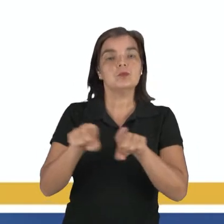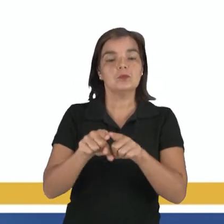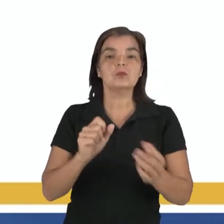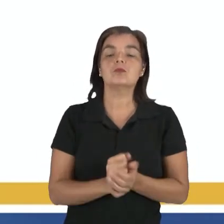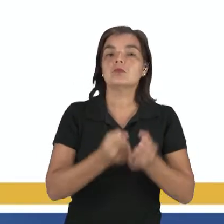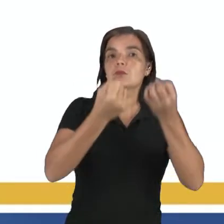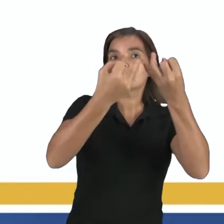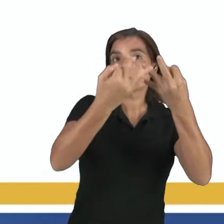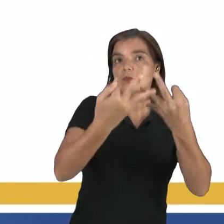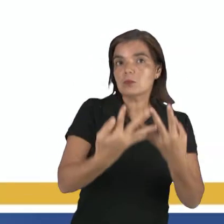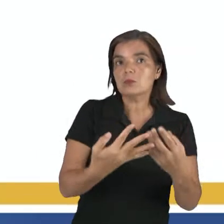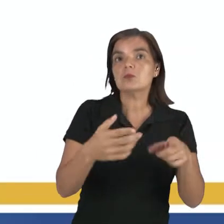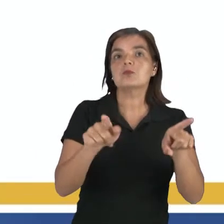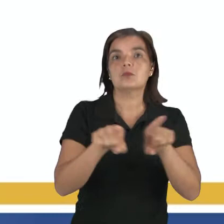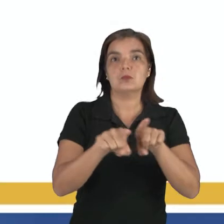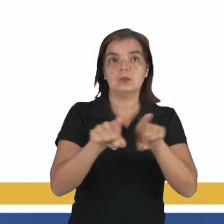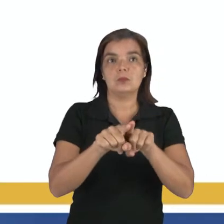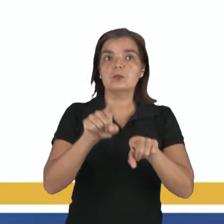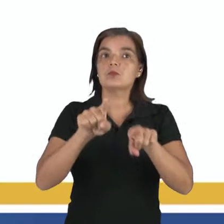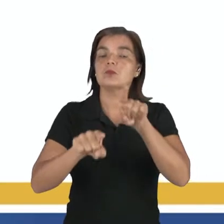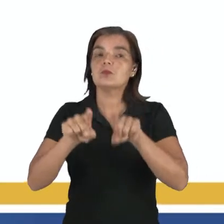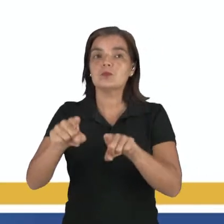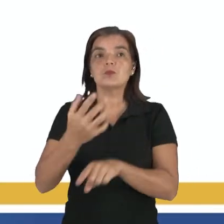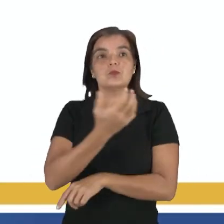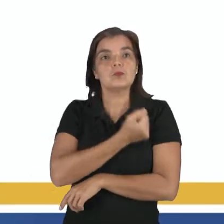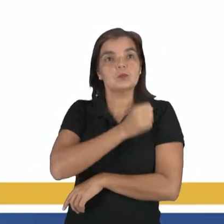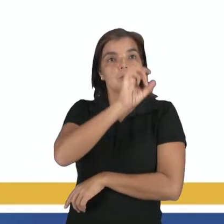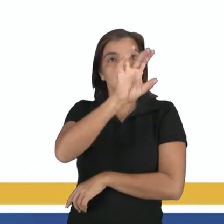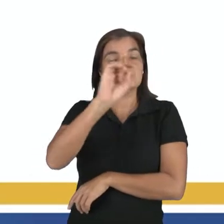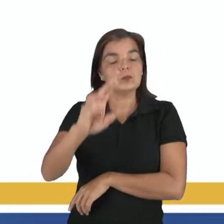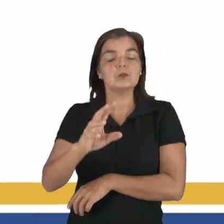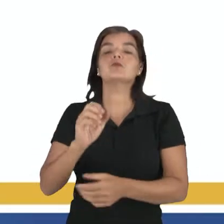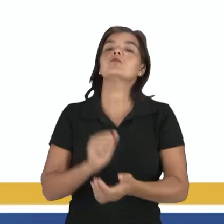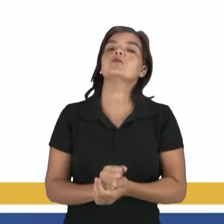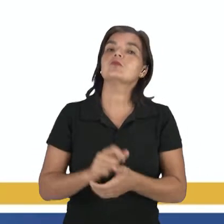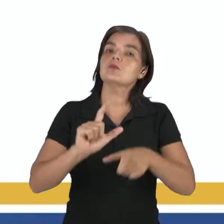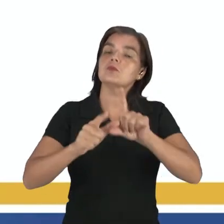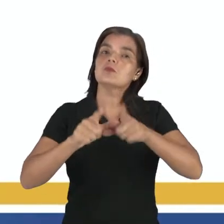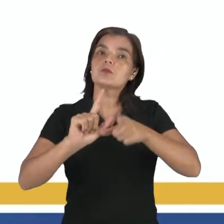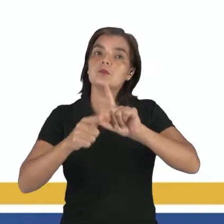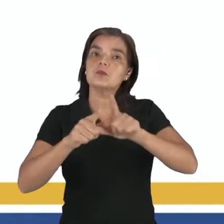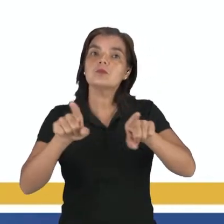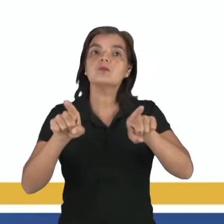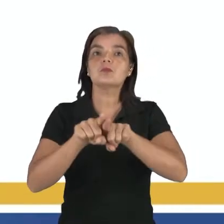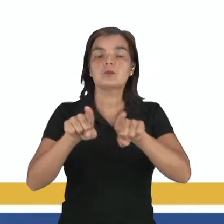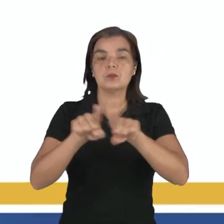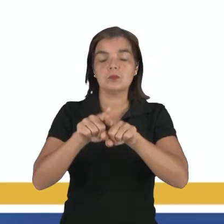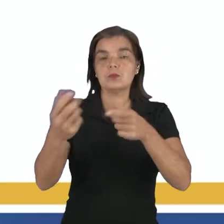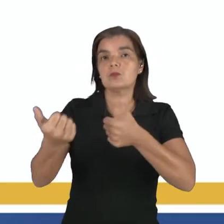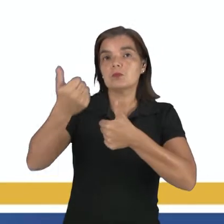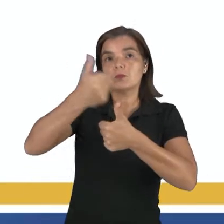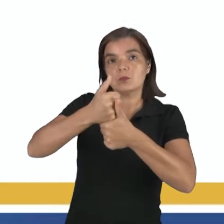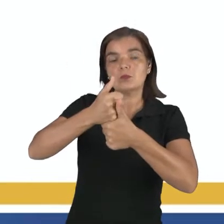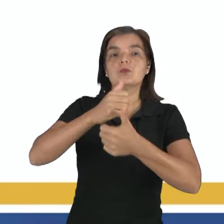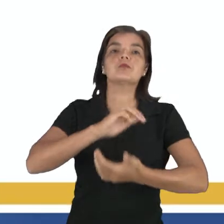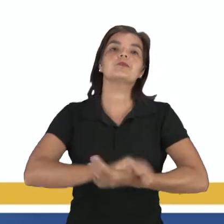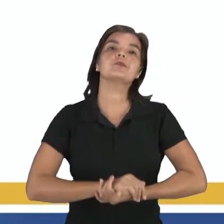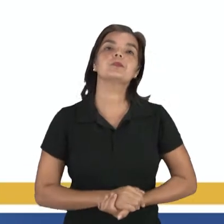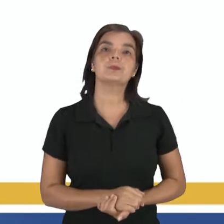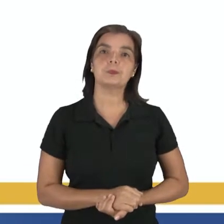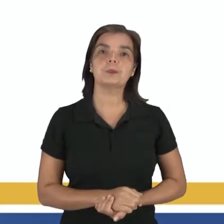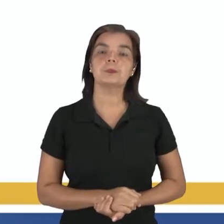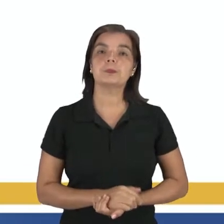de uma determinada expressão algébrica, de acordo com cada valor que a variável